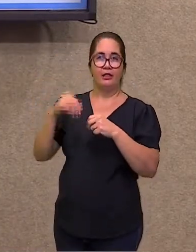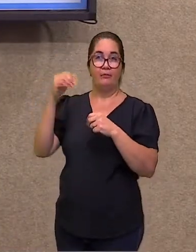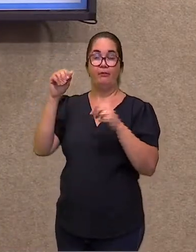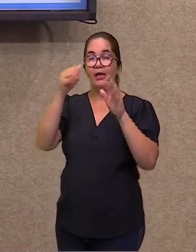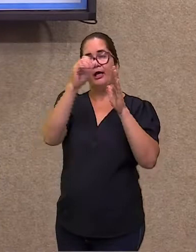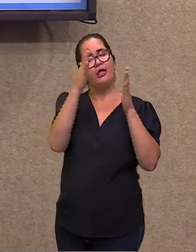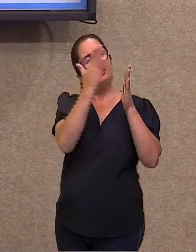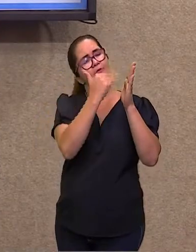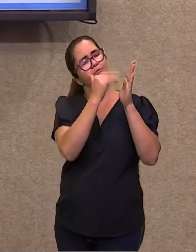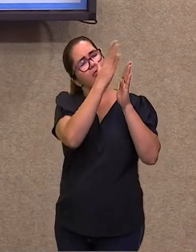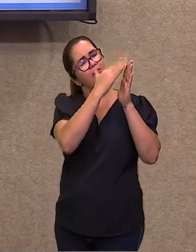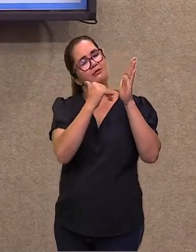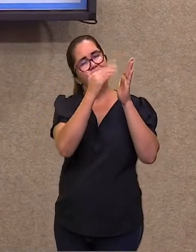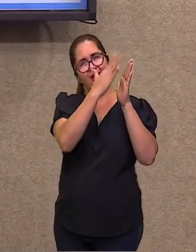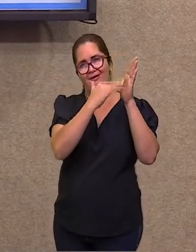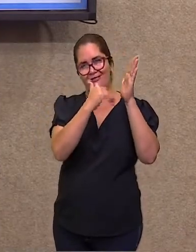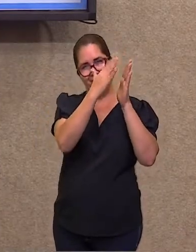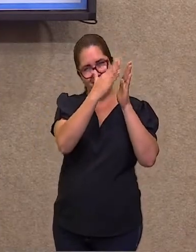da França.